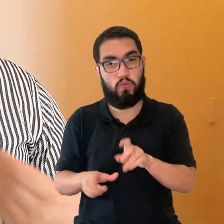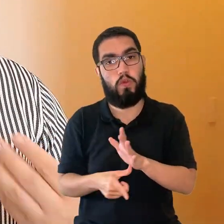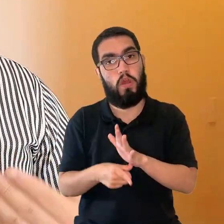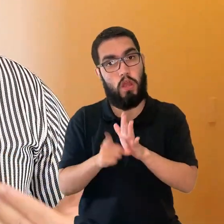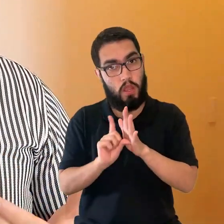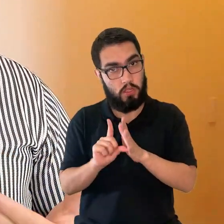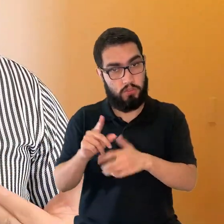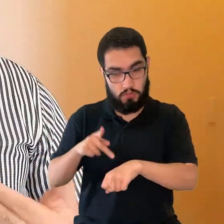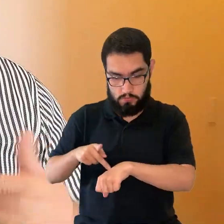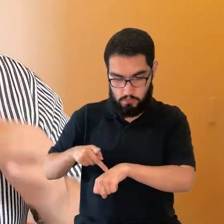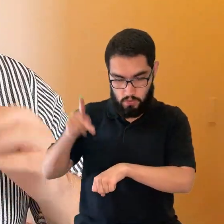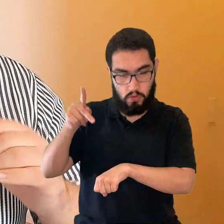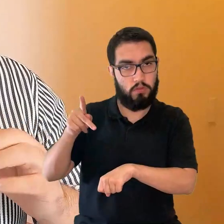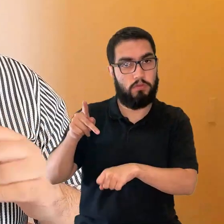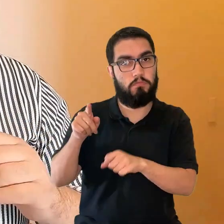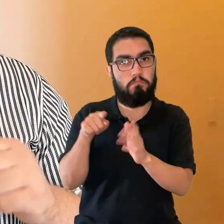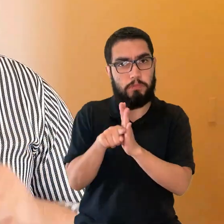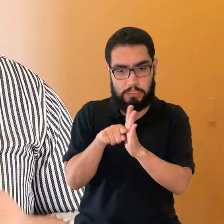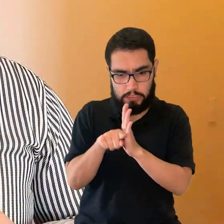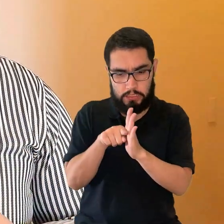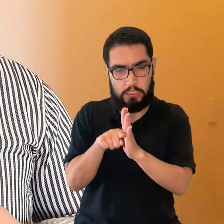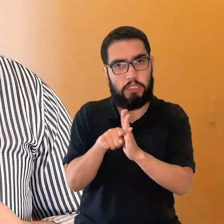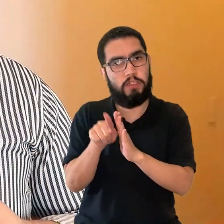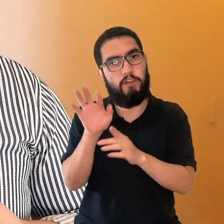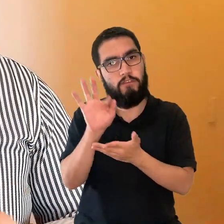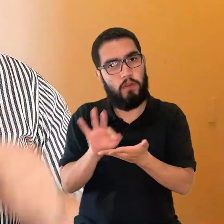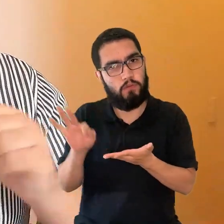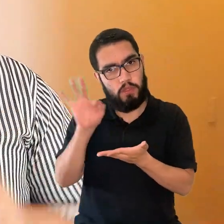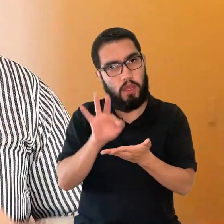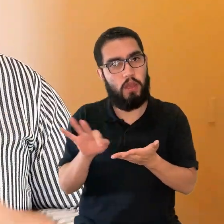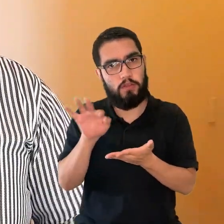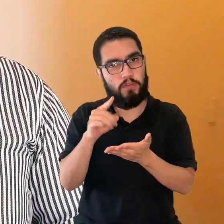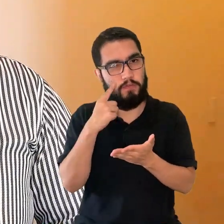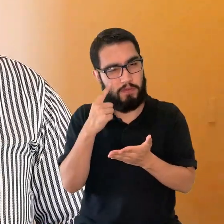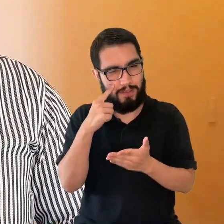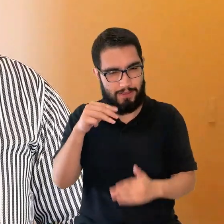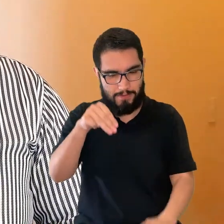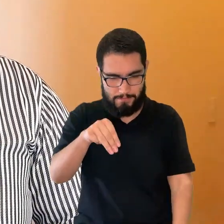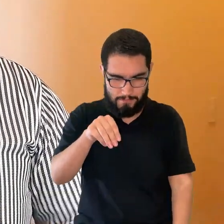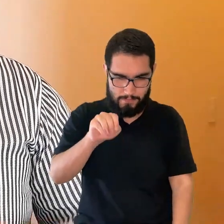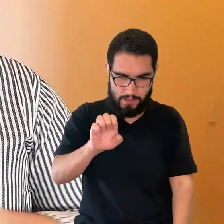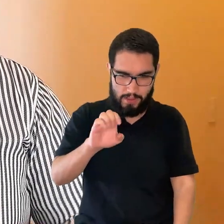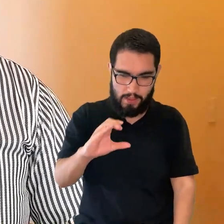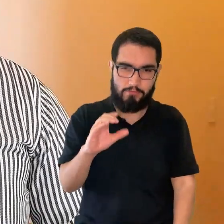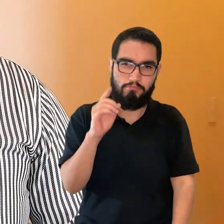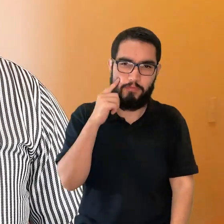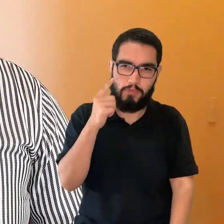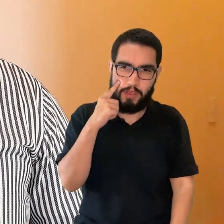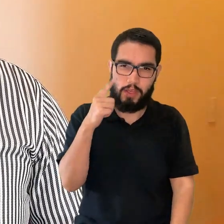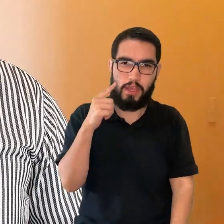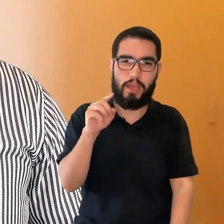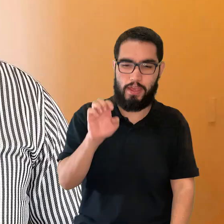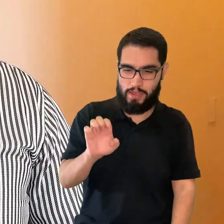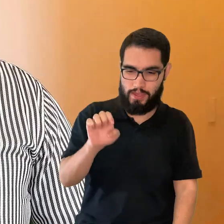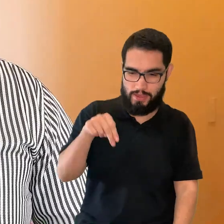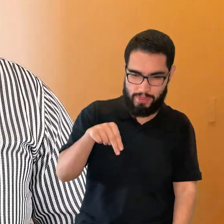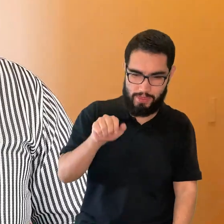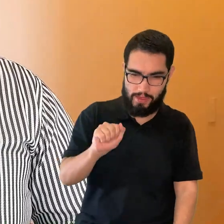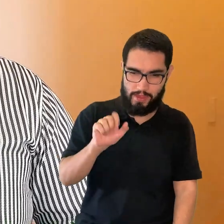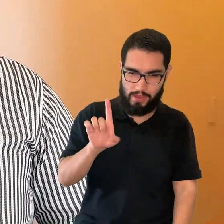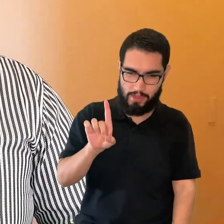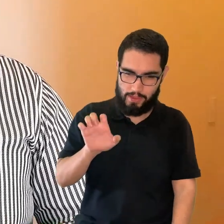de pós-graduação em Libras, pesquise sobre essa faculdade no site do Ministério da Educação, veja a pontuação dela no